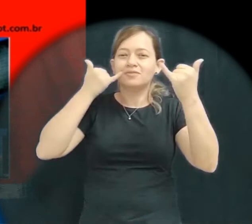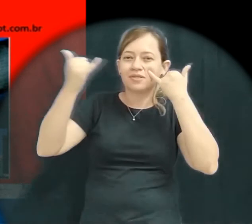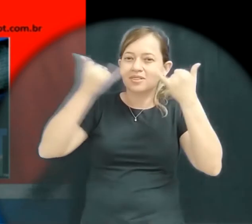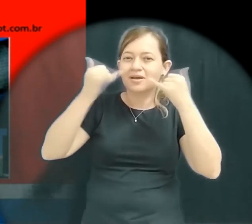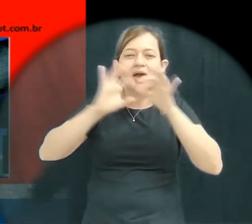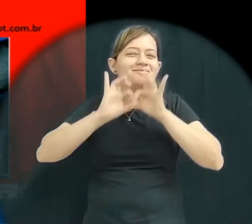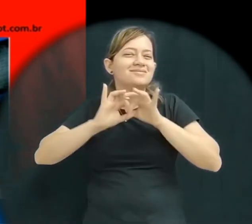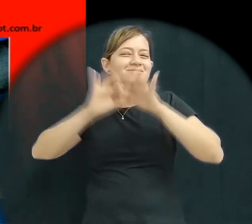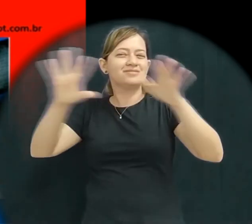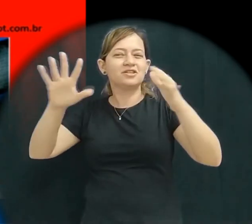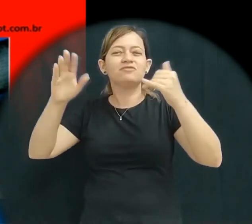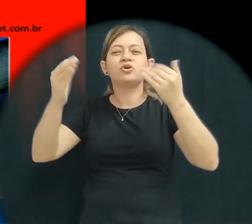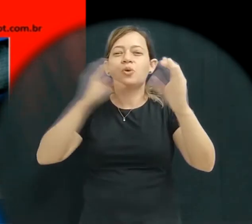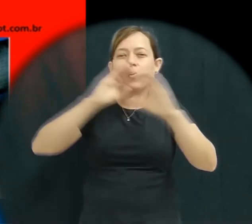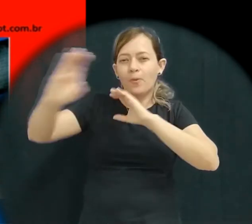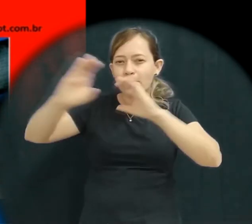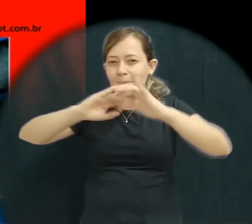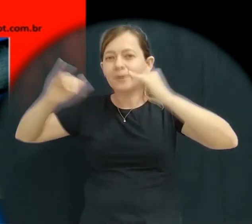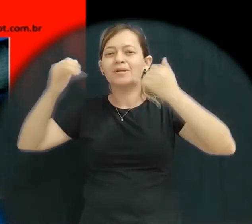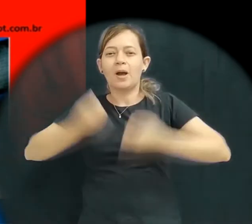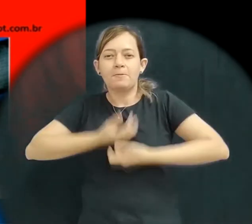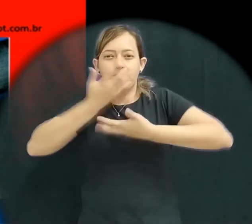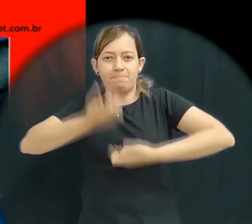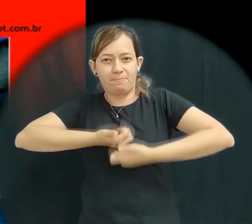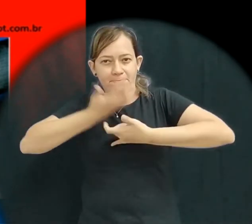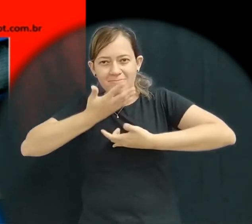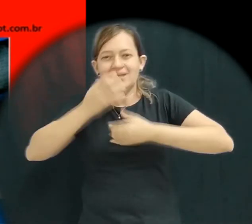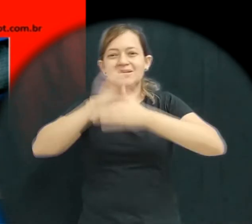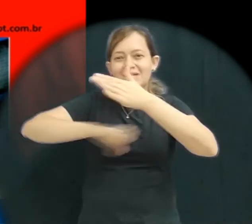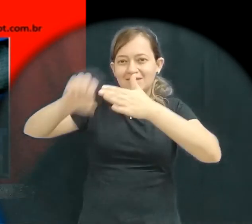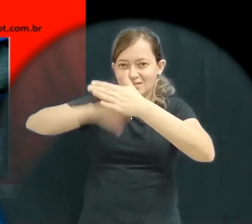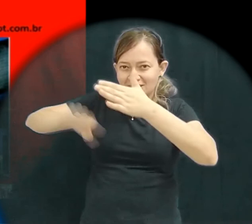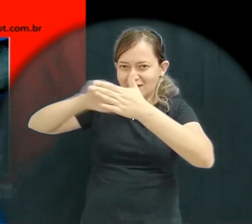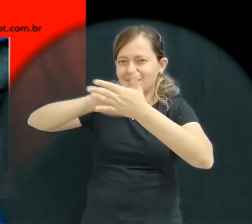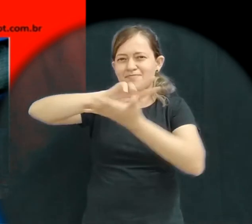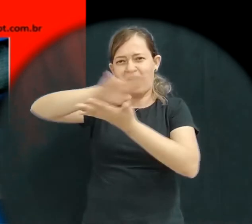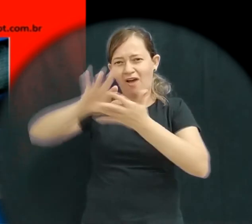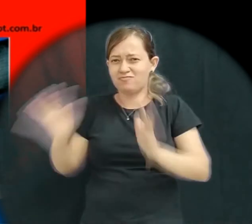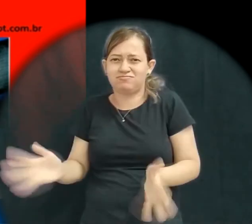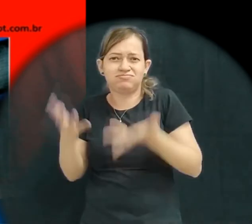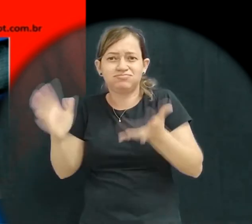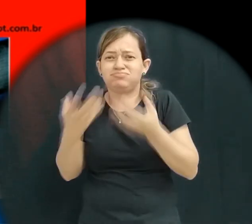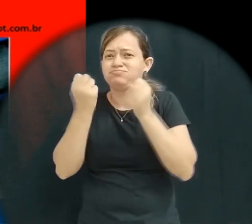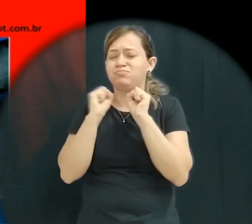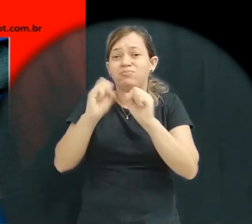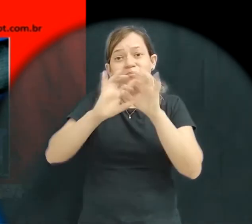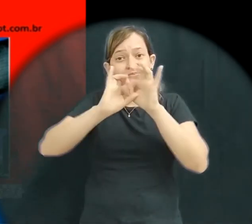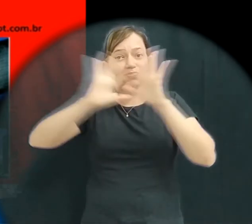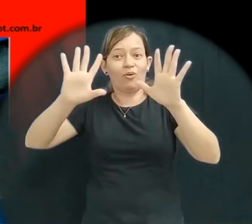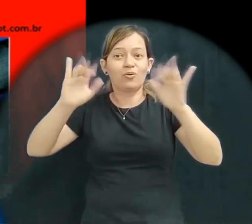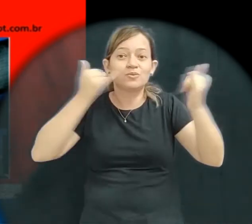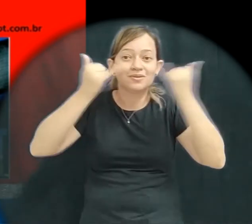imprensa. Então, priorizando a liberdade das pessoas e das empresas. Também promoveu